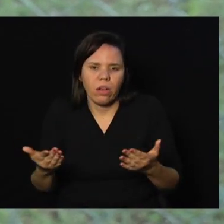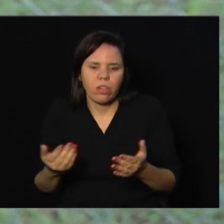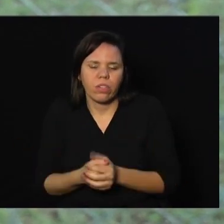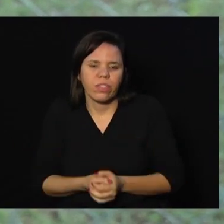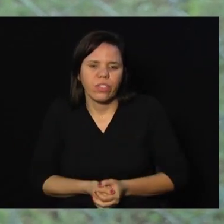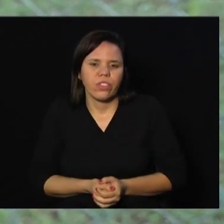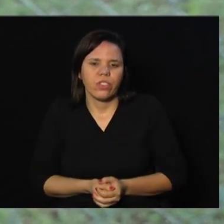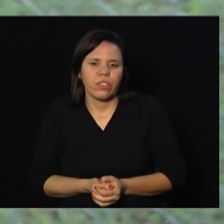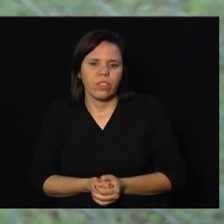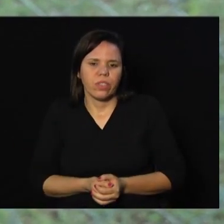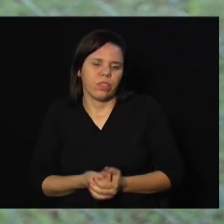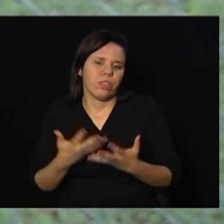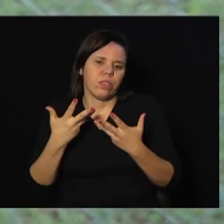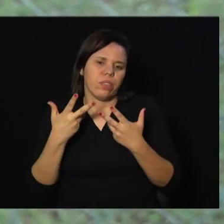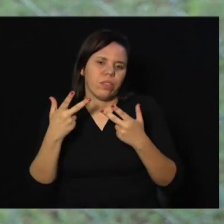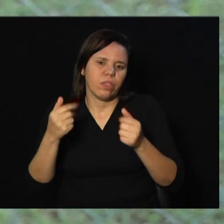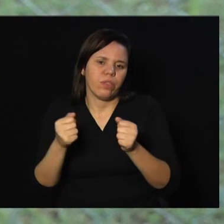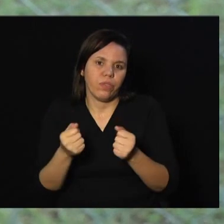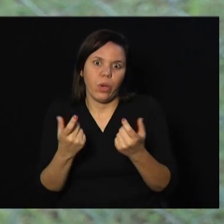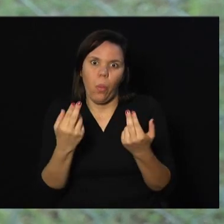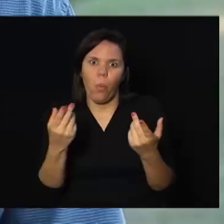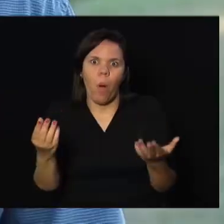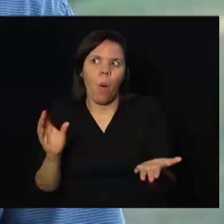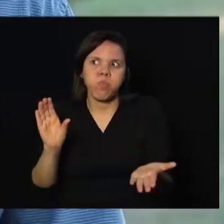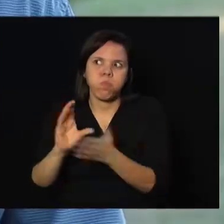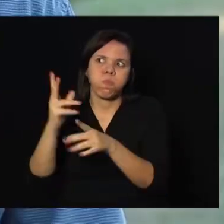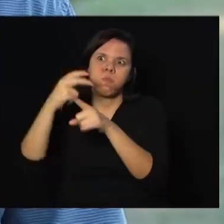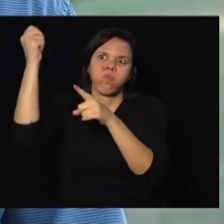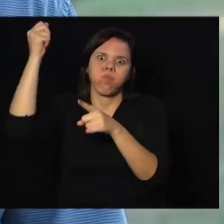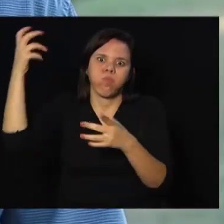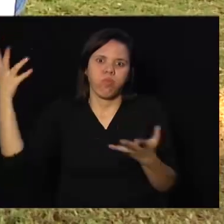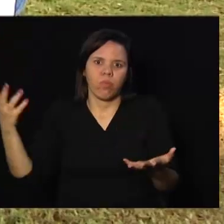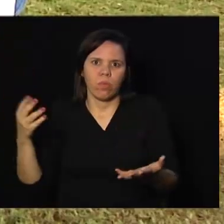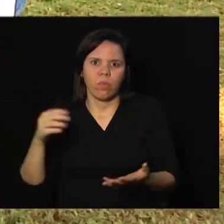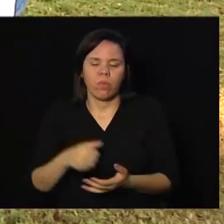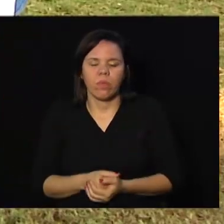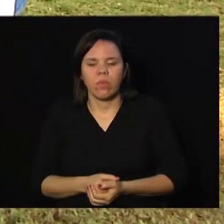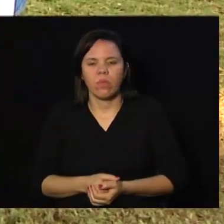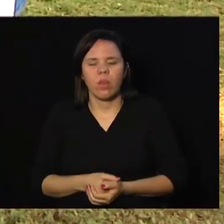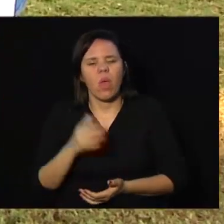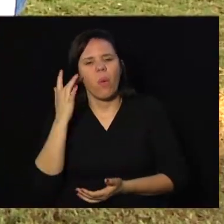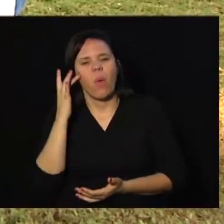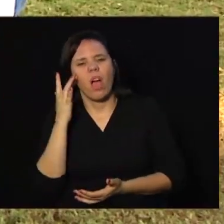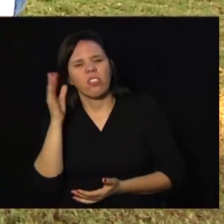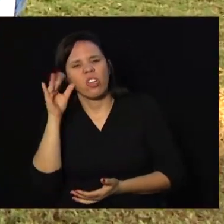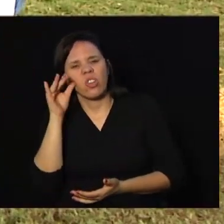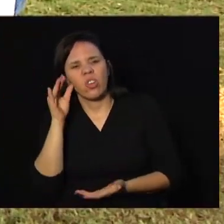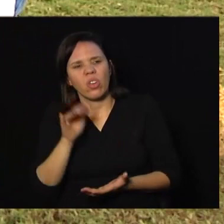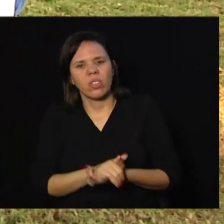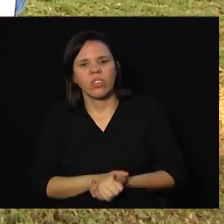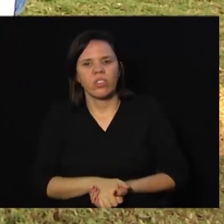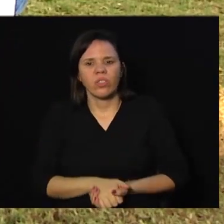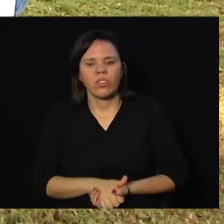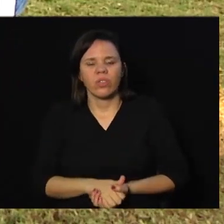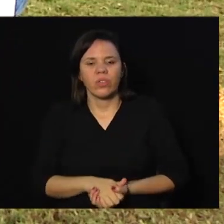seria uma maravilha, uma loteria esportiva, né? Todo ano, né? Oscar, sabe o que eu achei curioso? Você foi